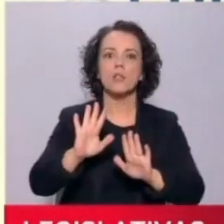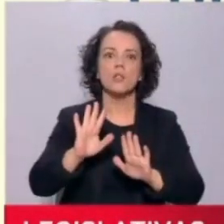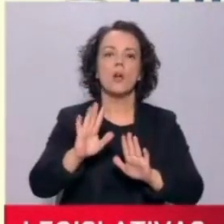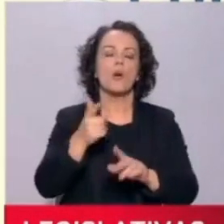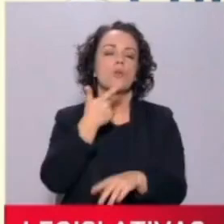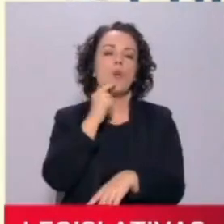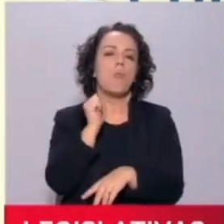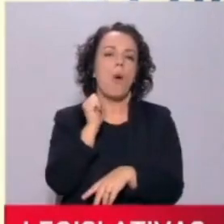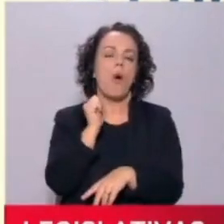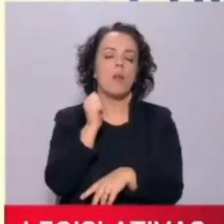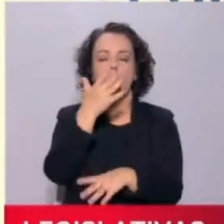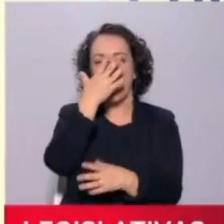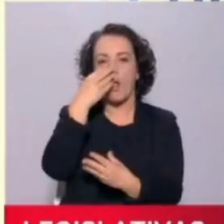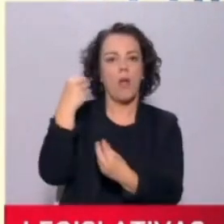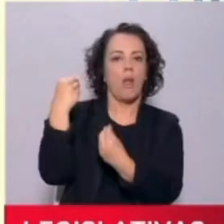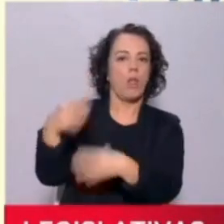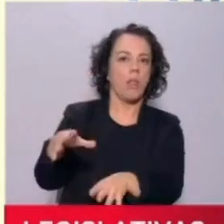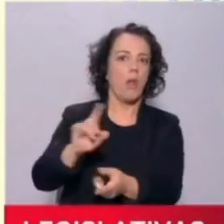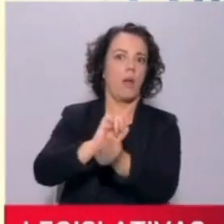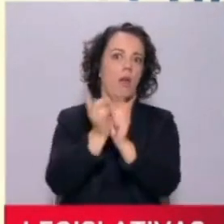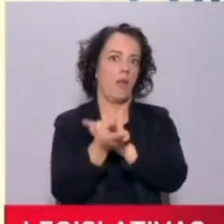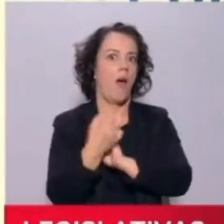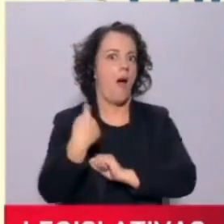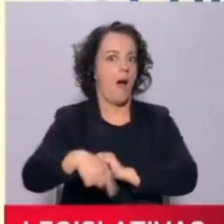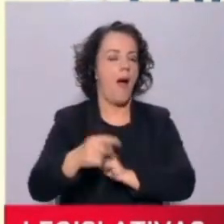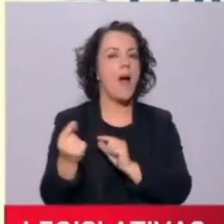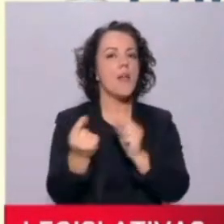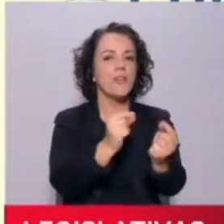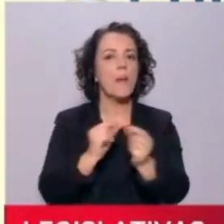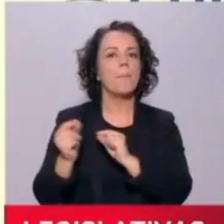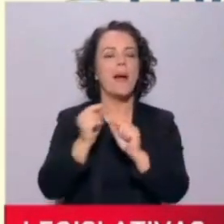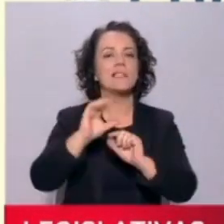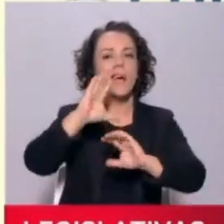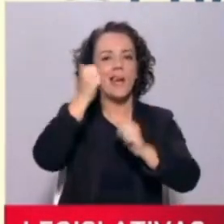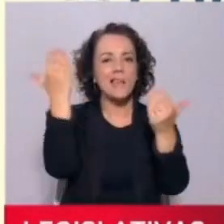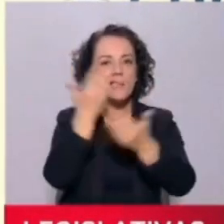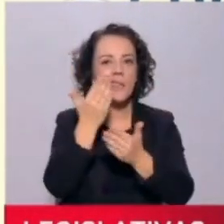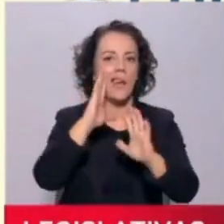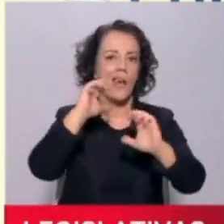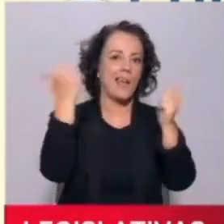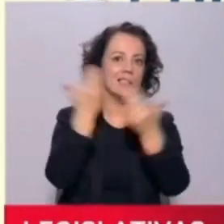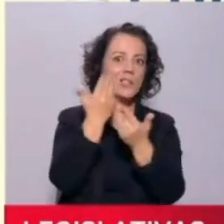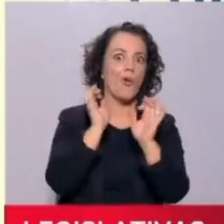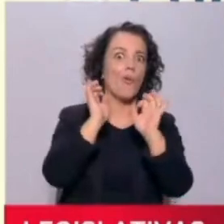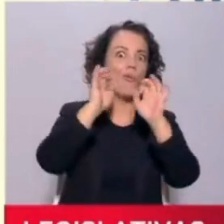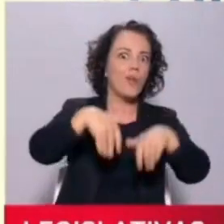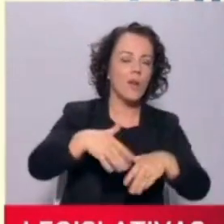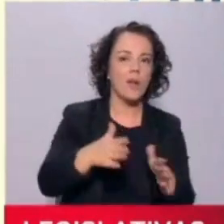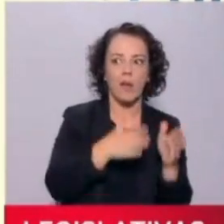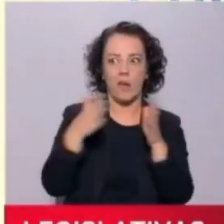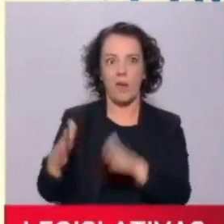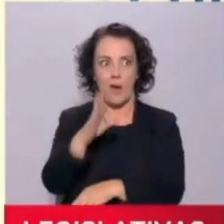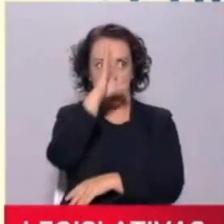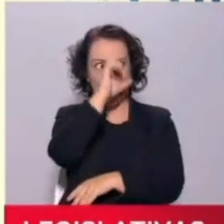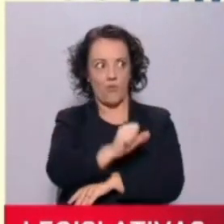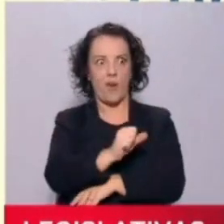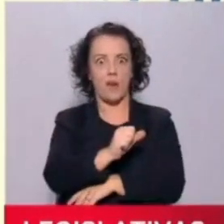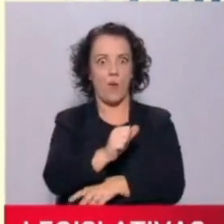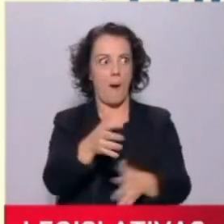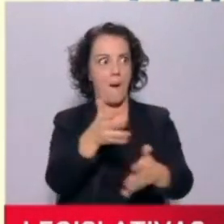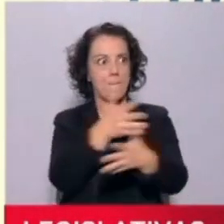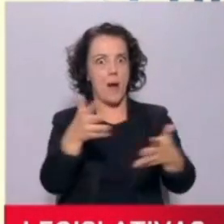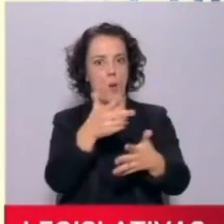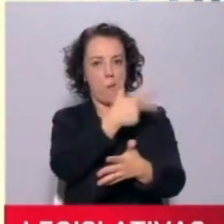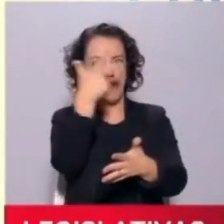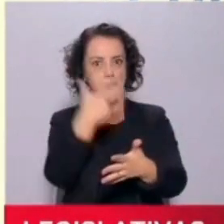forças políticas sobretudo quando também temos os debates quinzenais que terminaram e portanto temos aqui um governo como ele absoluta e uma assembleia